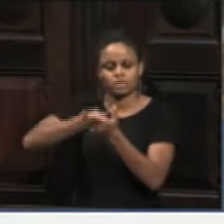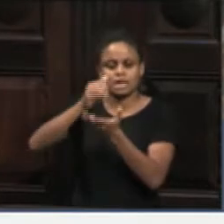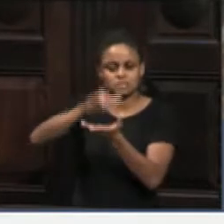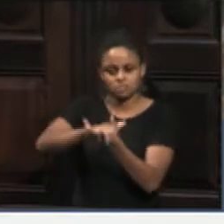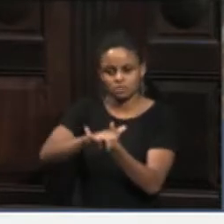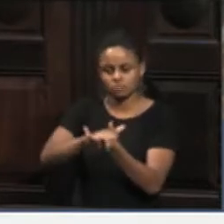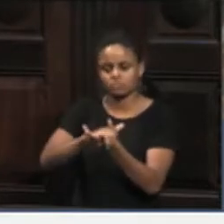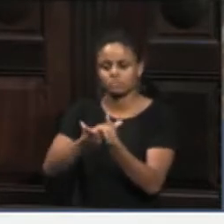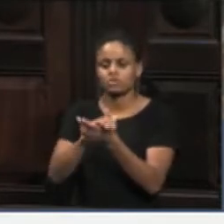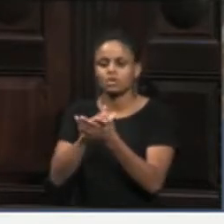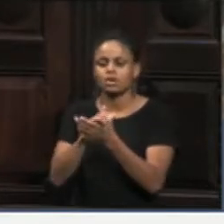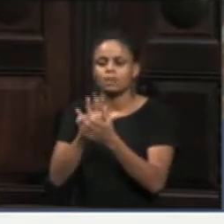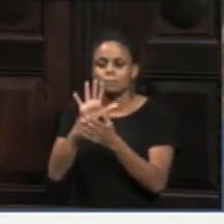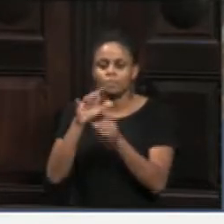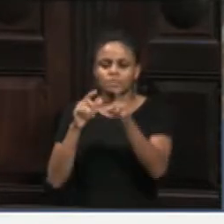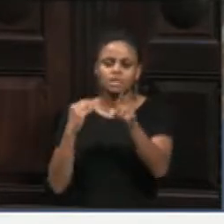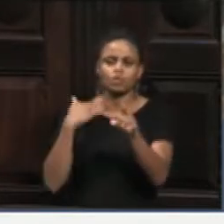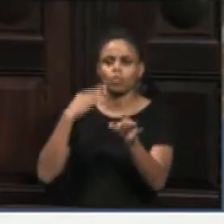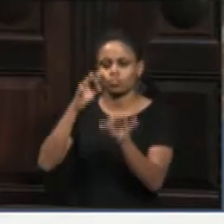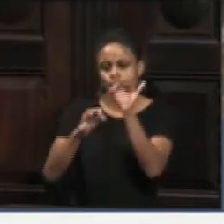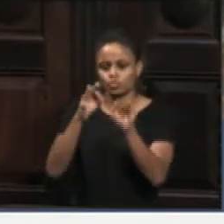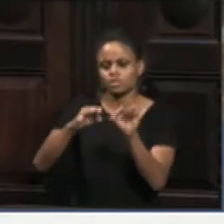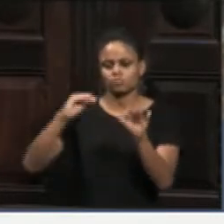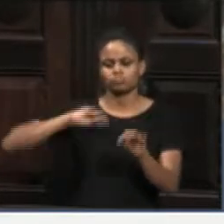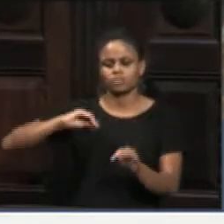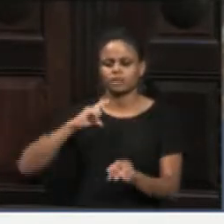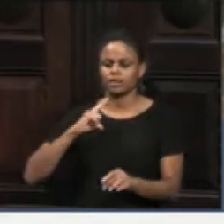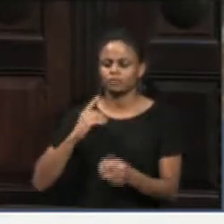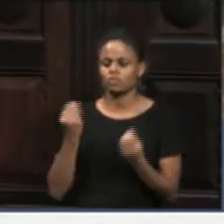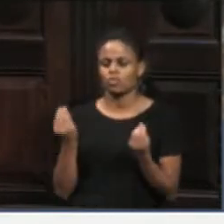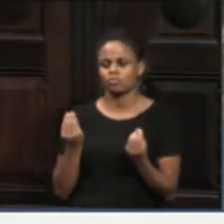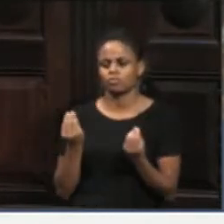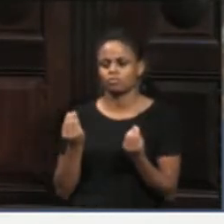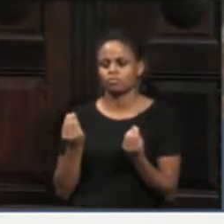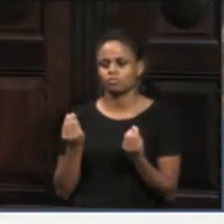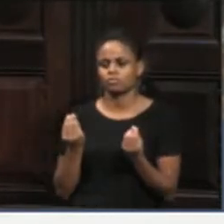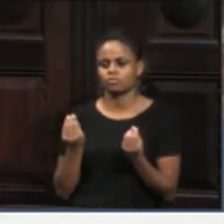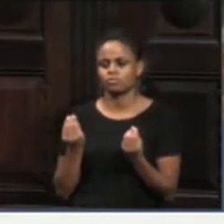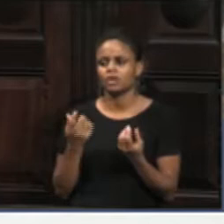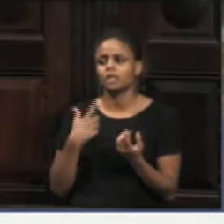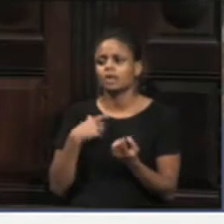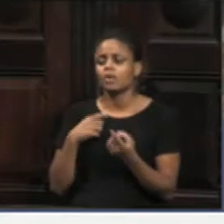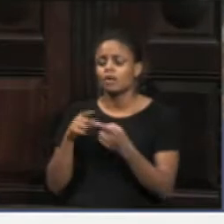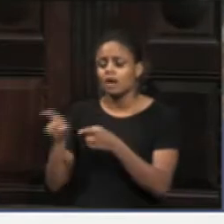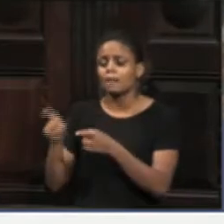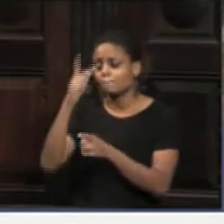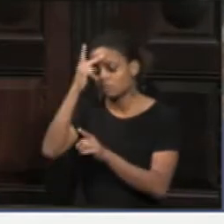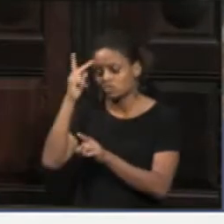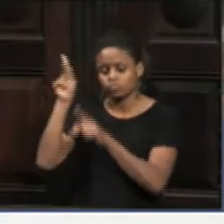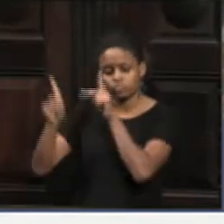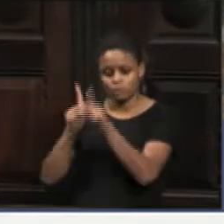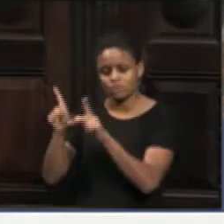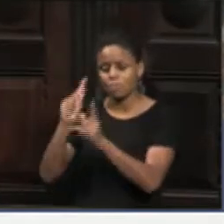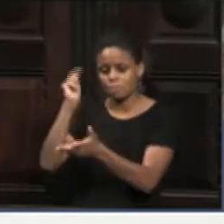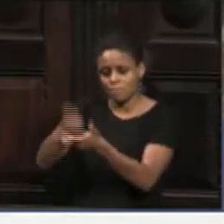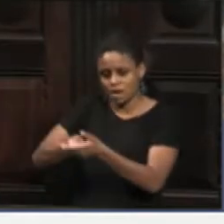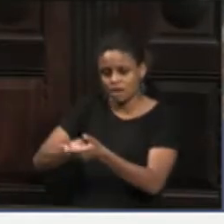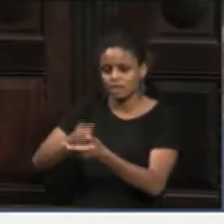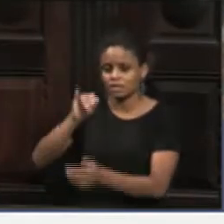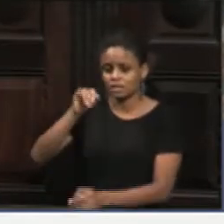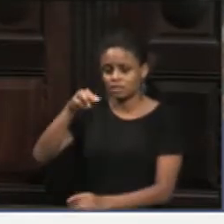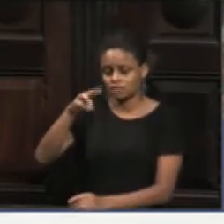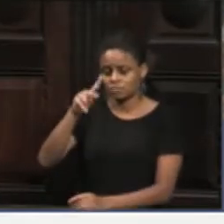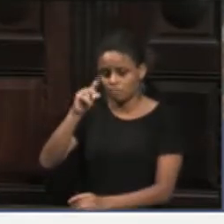toda está pagando. Então, no meu entendimento, Eu respeito o ponto de vista